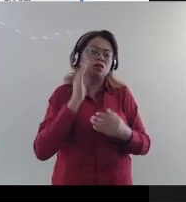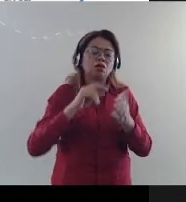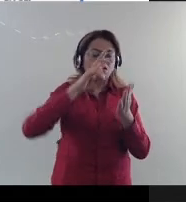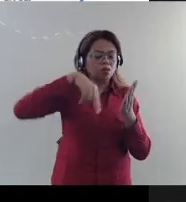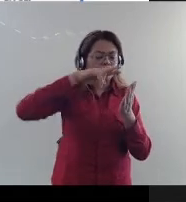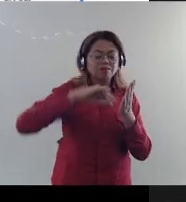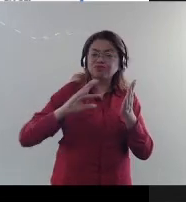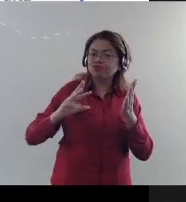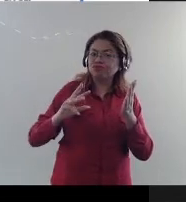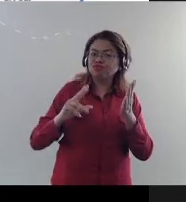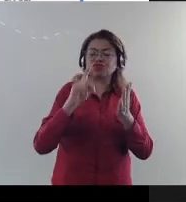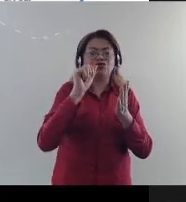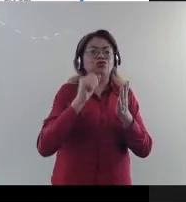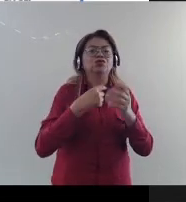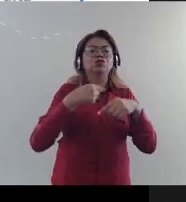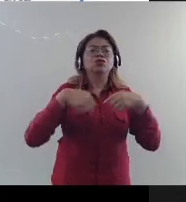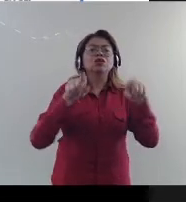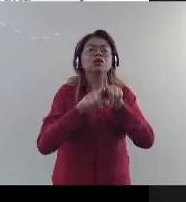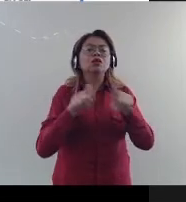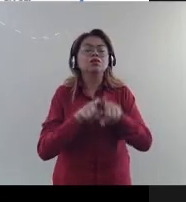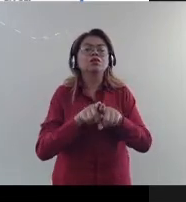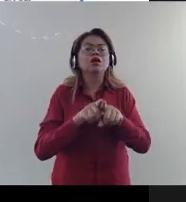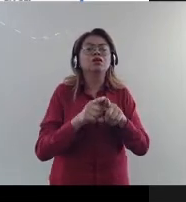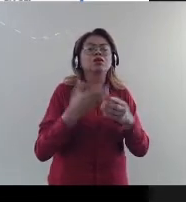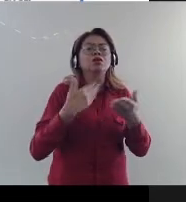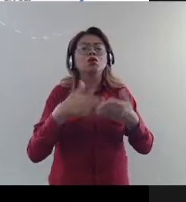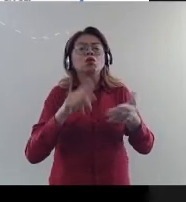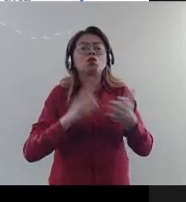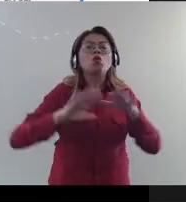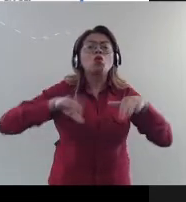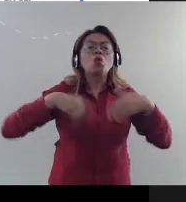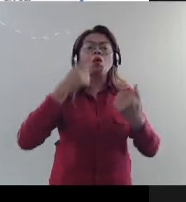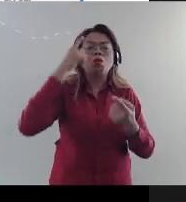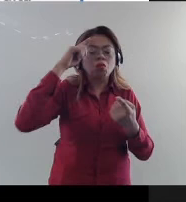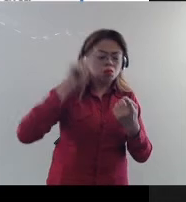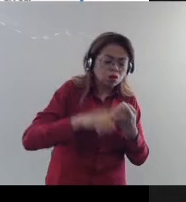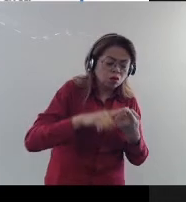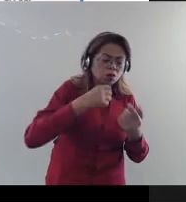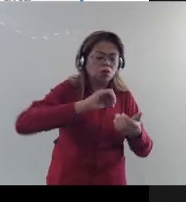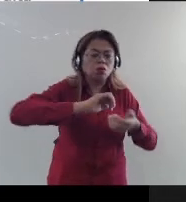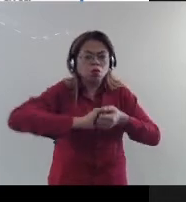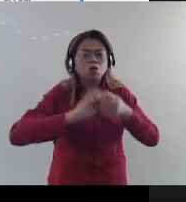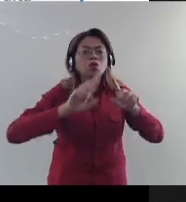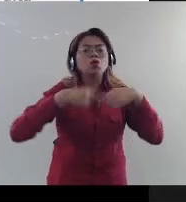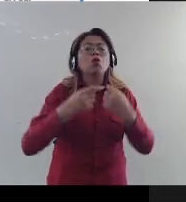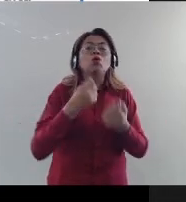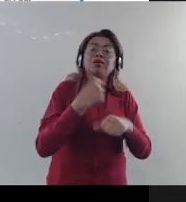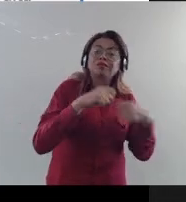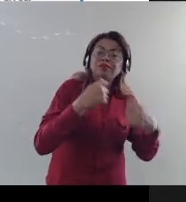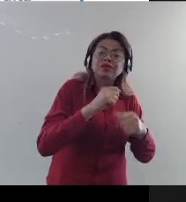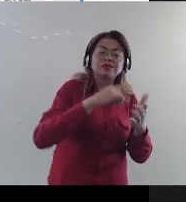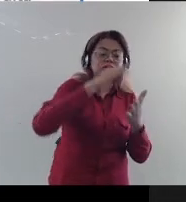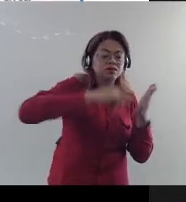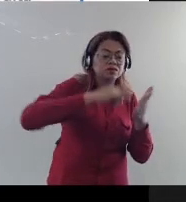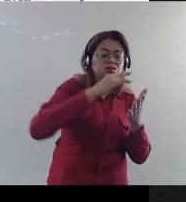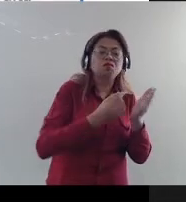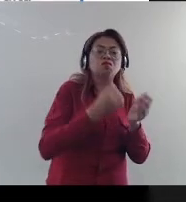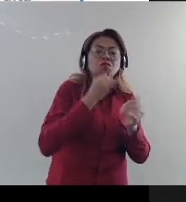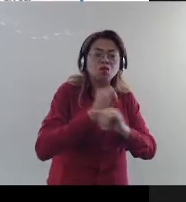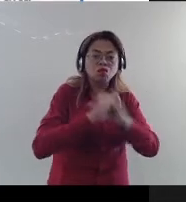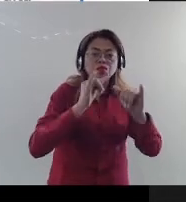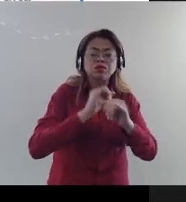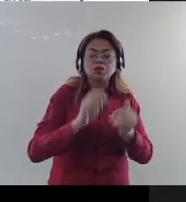daquele setor, qual é a triagem, o que deve ir para acordo, qual é o valor, o que deve ir para o judicial, e depois como é que a gente constrói